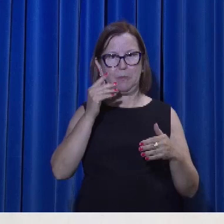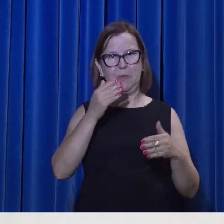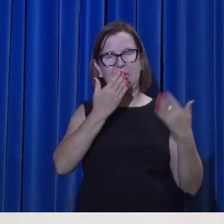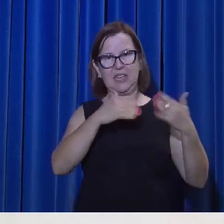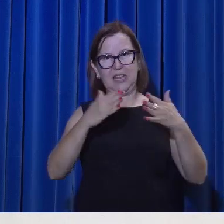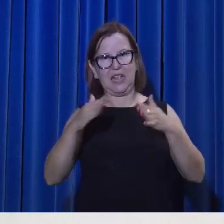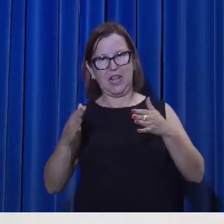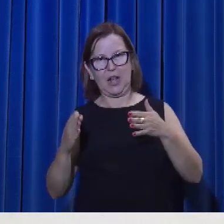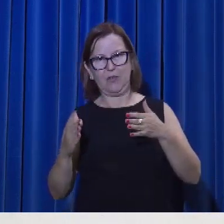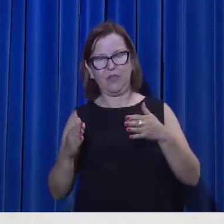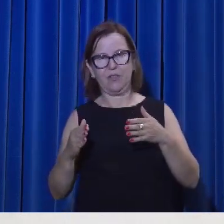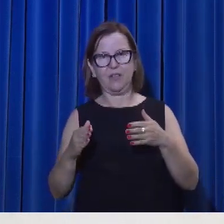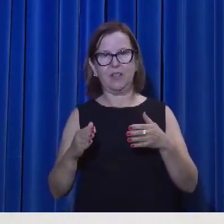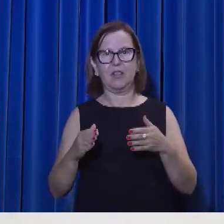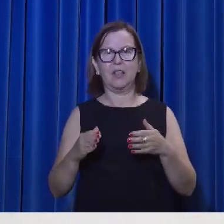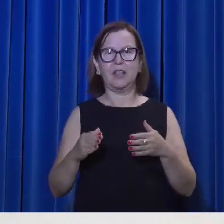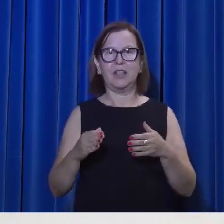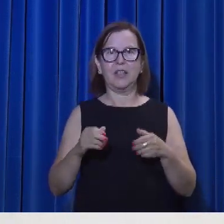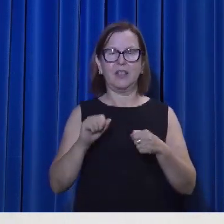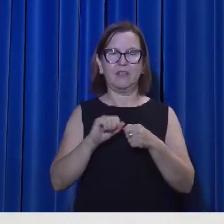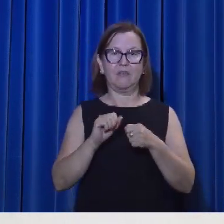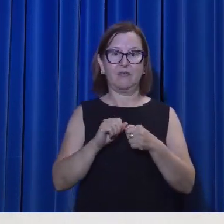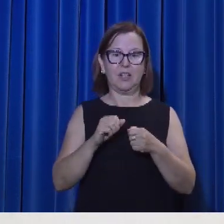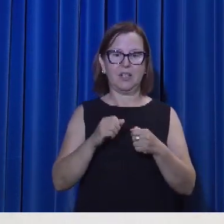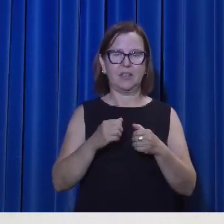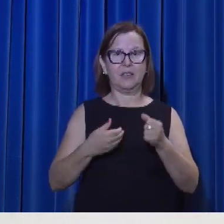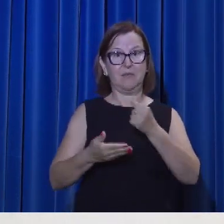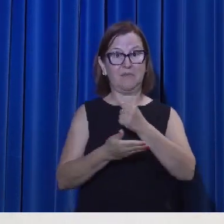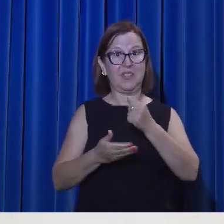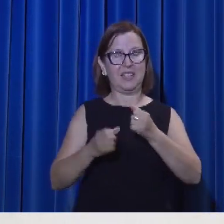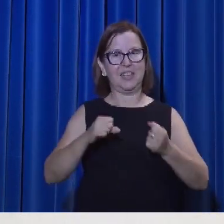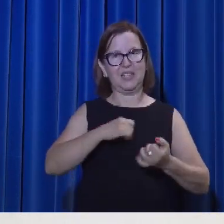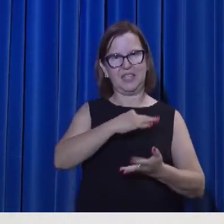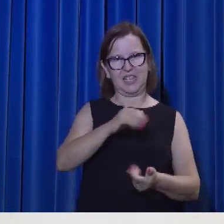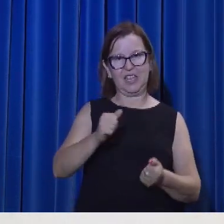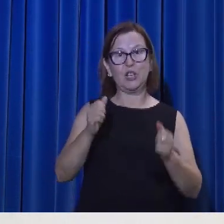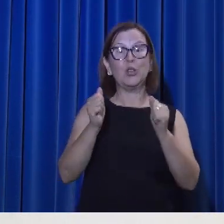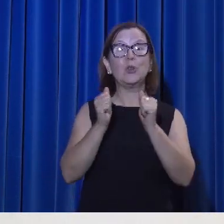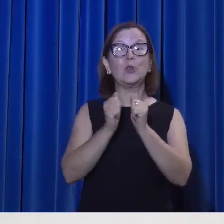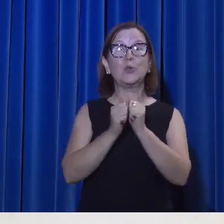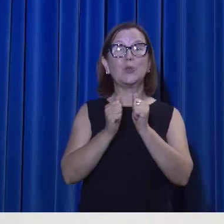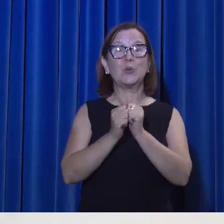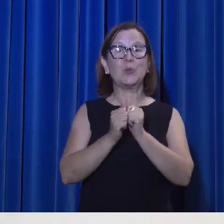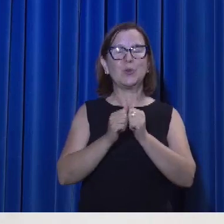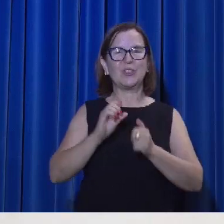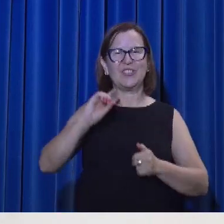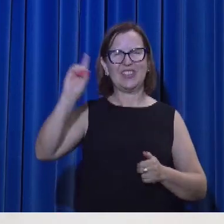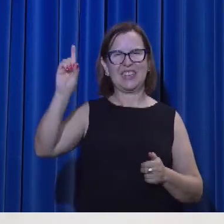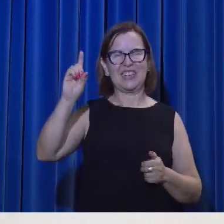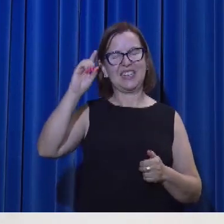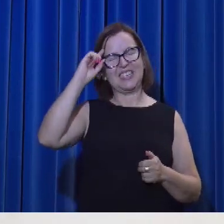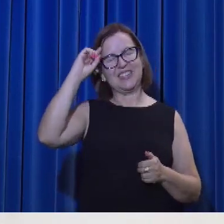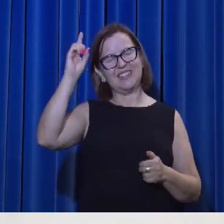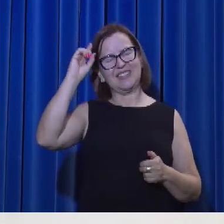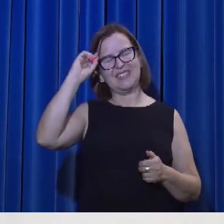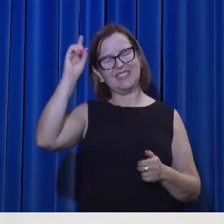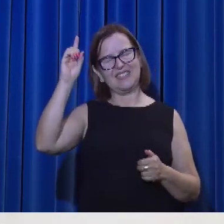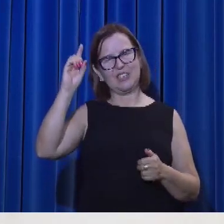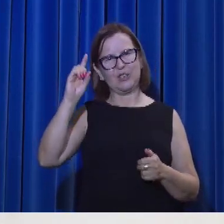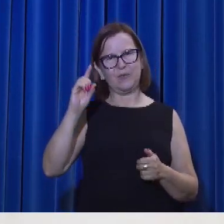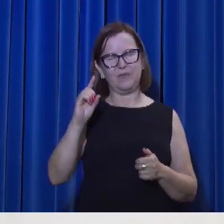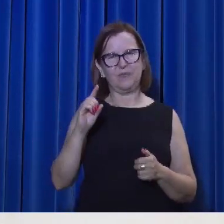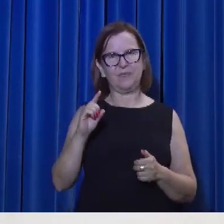terra, então eu estava com ele e era seu arquiteto. Dia após dia, eu era as